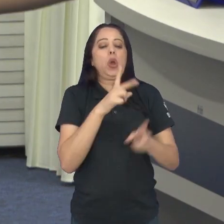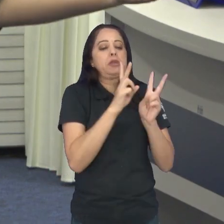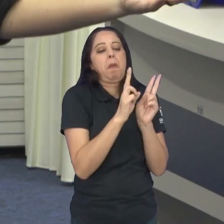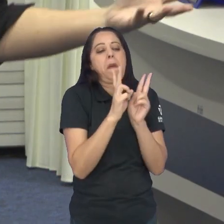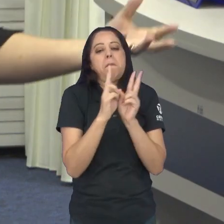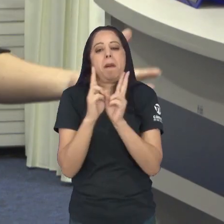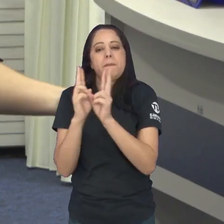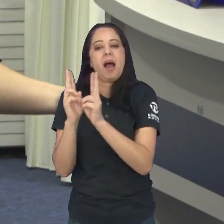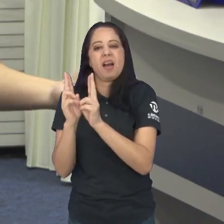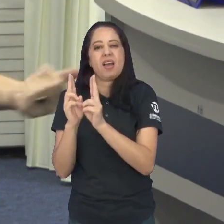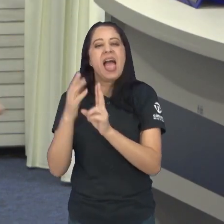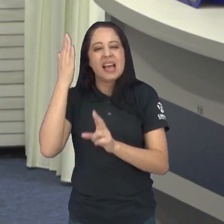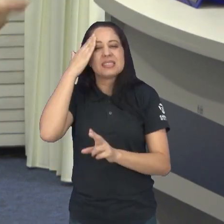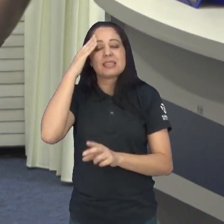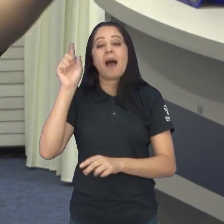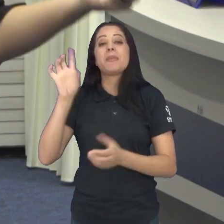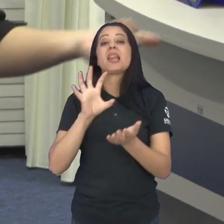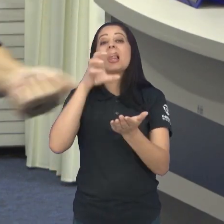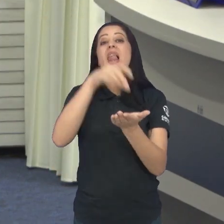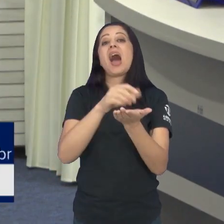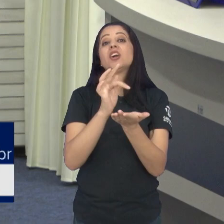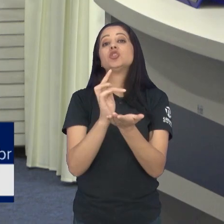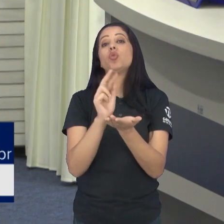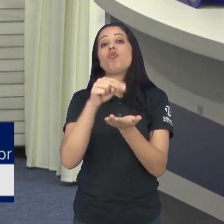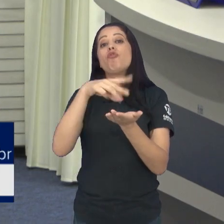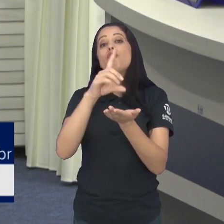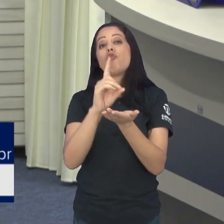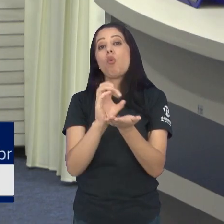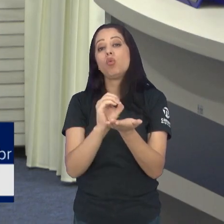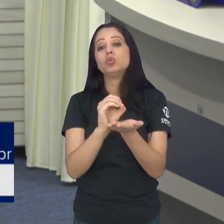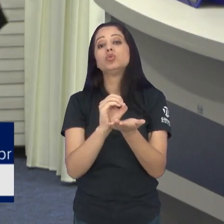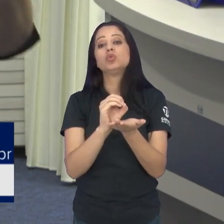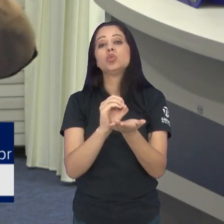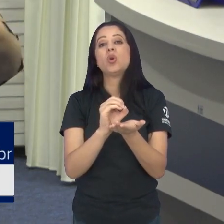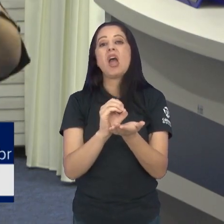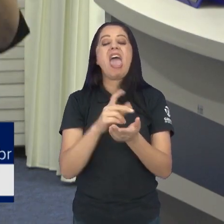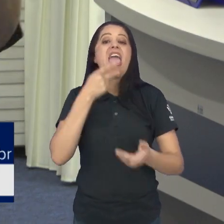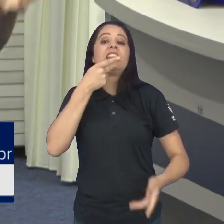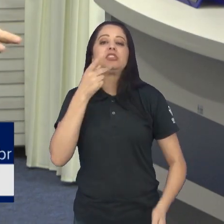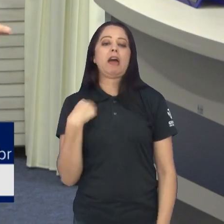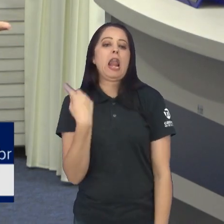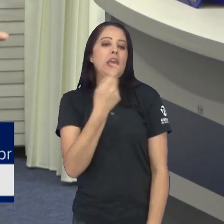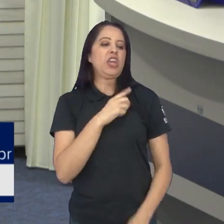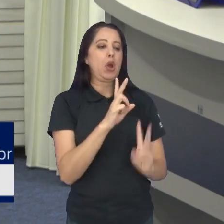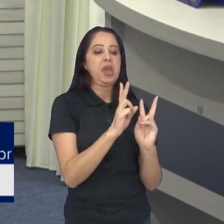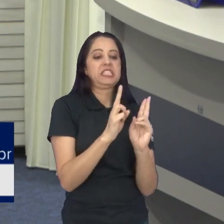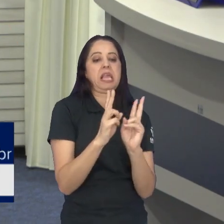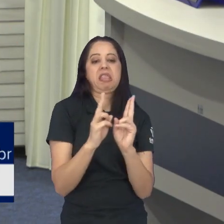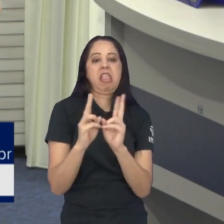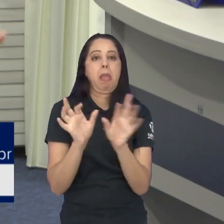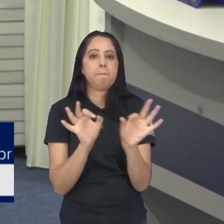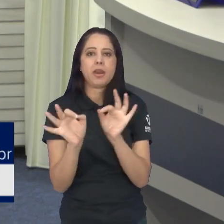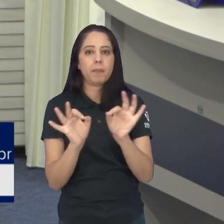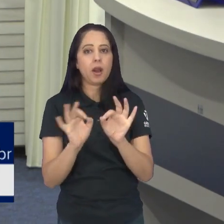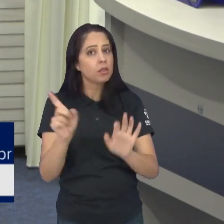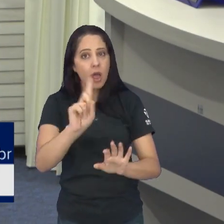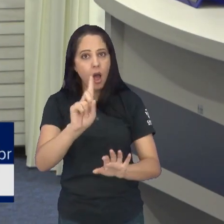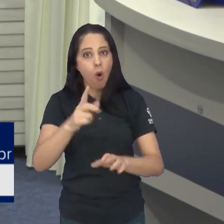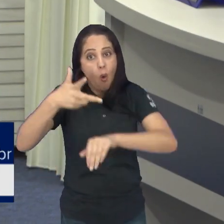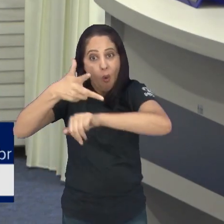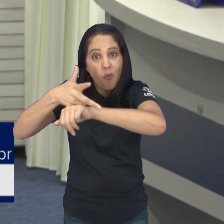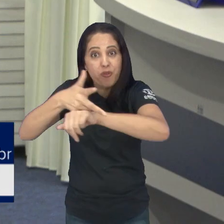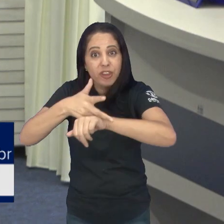foi lá do Fundo Social, né? Falando da vereadora Dulce Rita, que foi armação e montado pelas vereadoras. Isso foi hoje. Foi hoje.